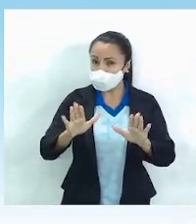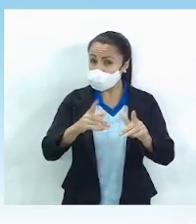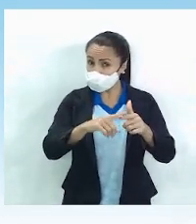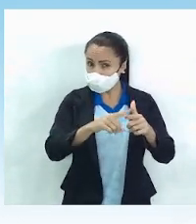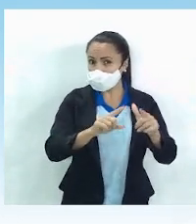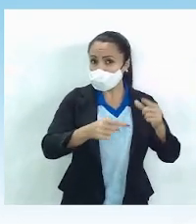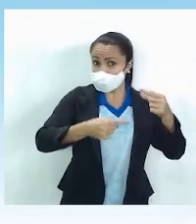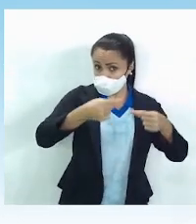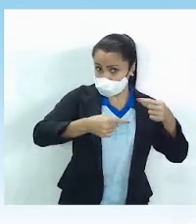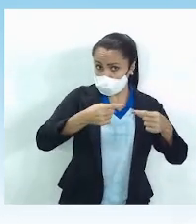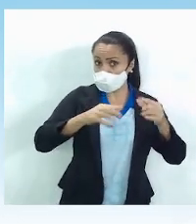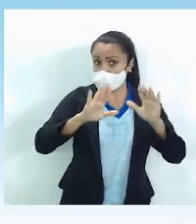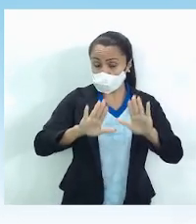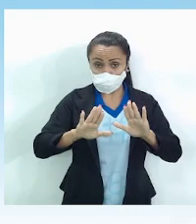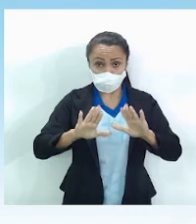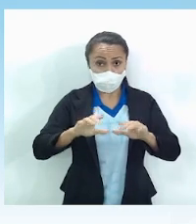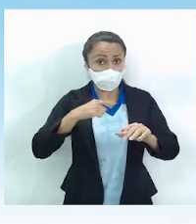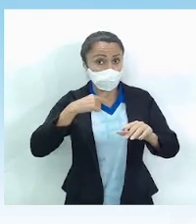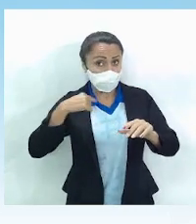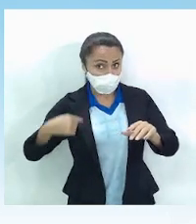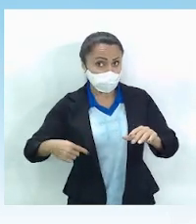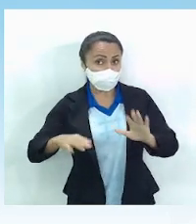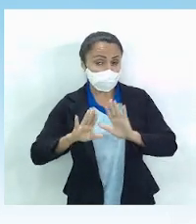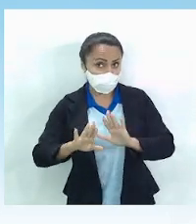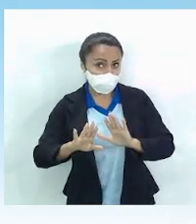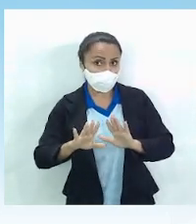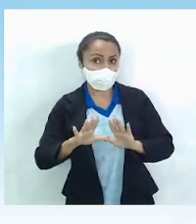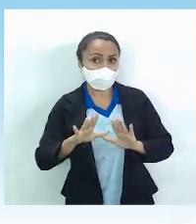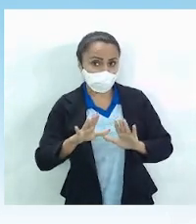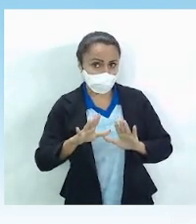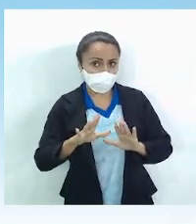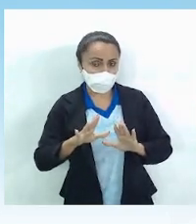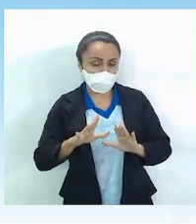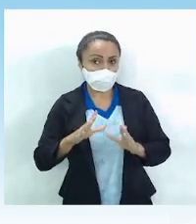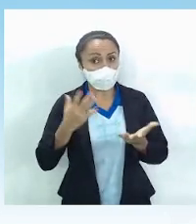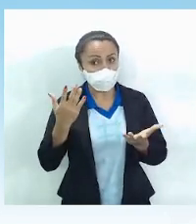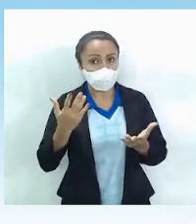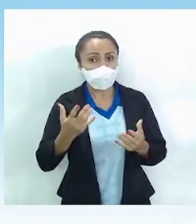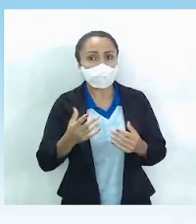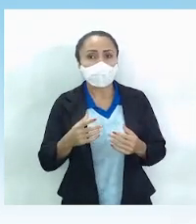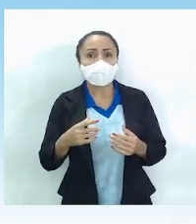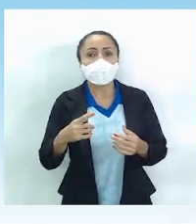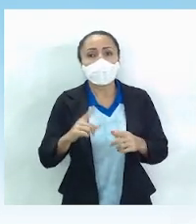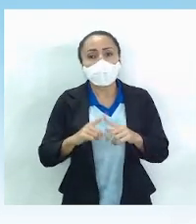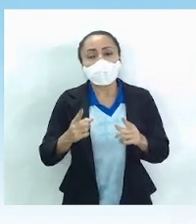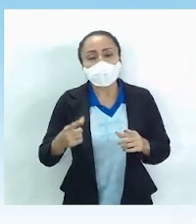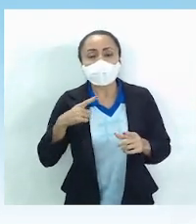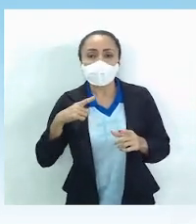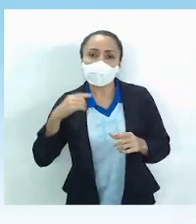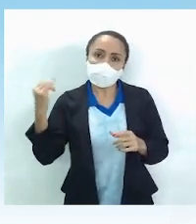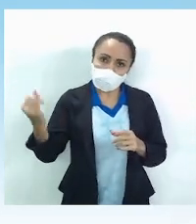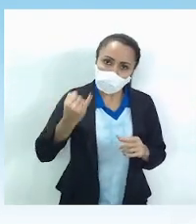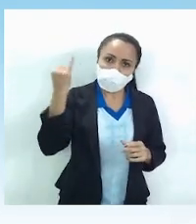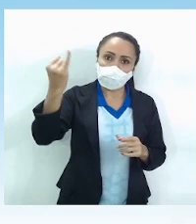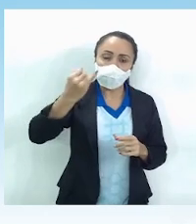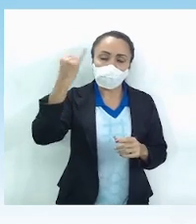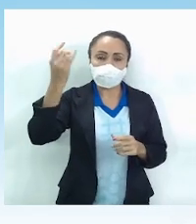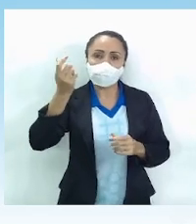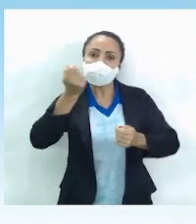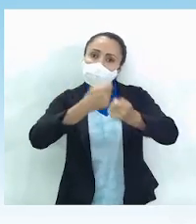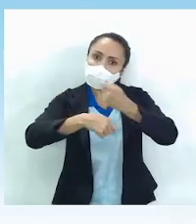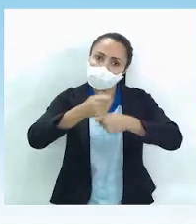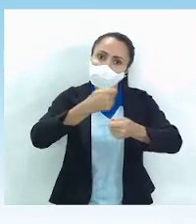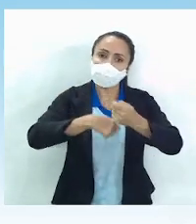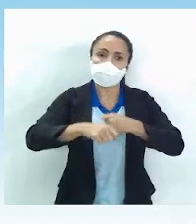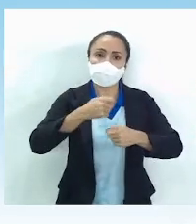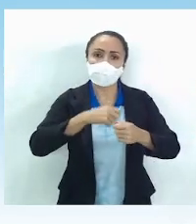tratando da China, mas são países que possuem uma relevância econômica no cenário